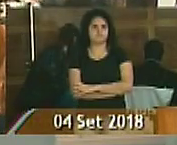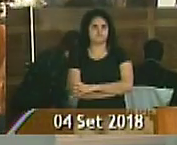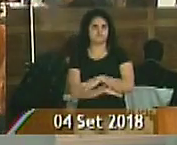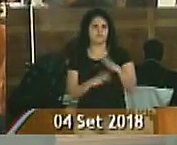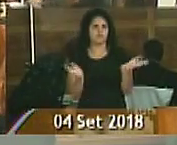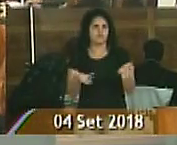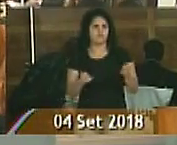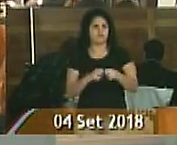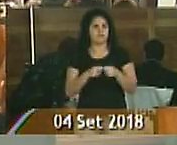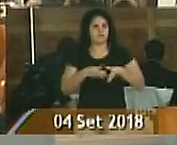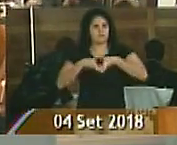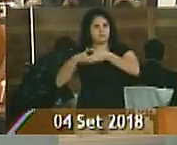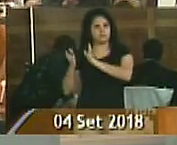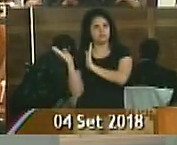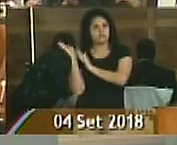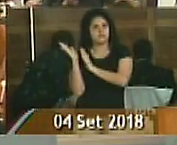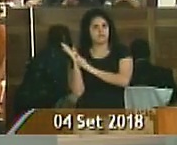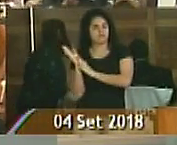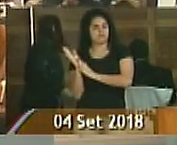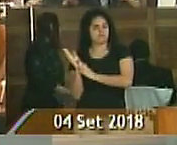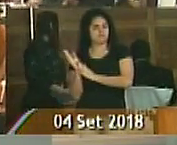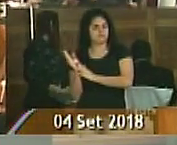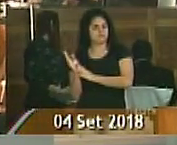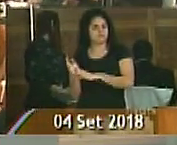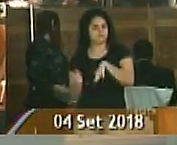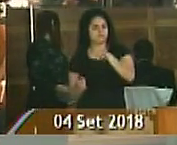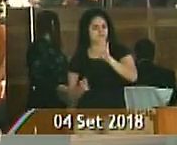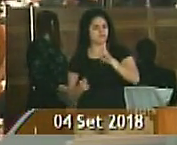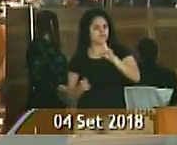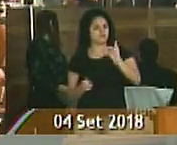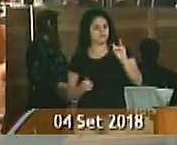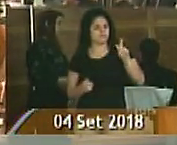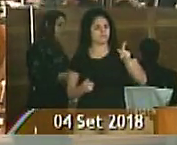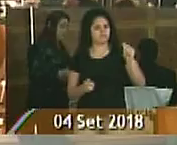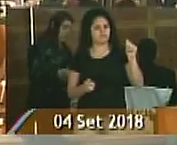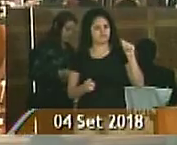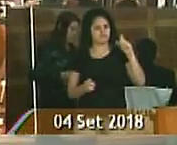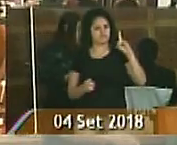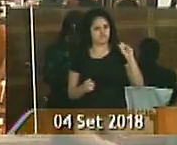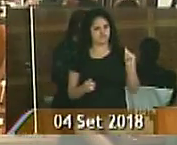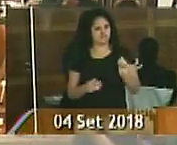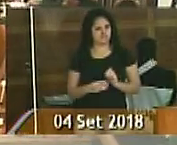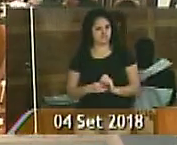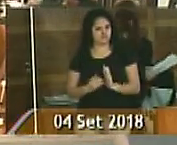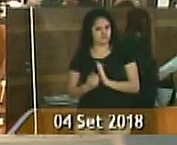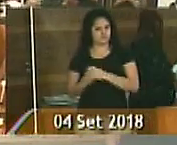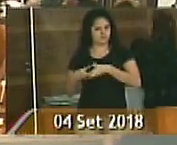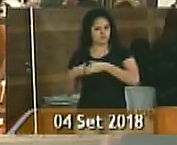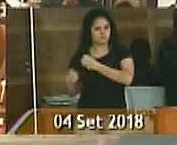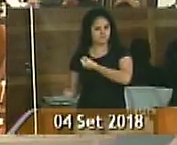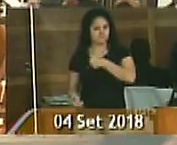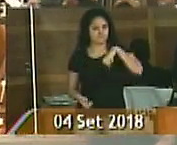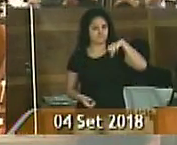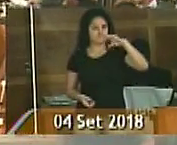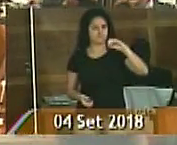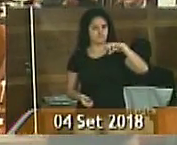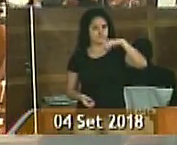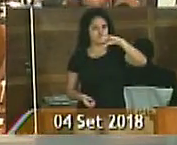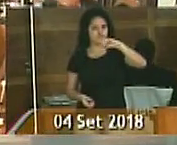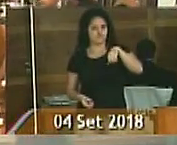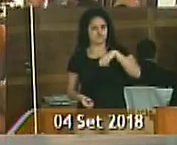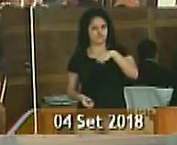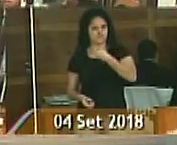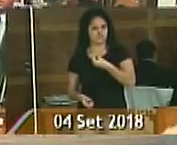Será realizada agora a entrega de moção de aplauso à Brigada Municipal Ambiental de Angra dos Reis em atendimento à moção 096, de autoria da nova